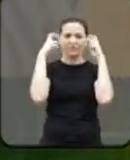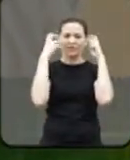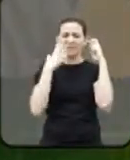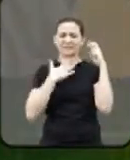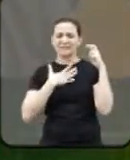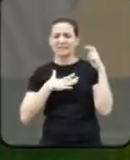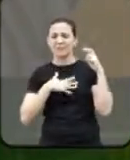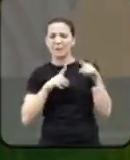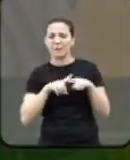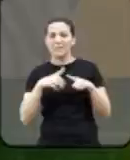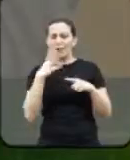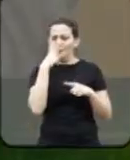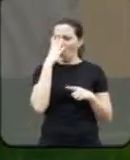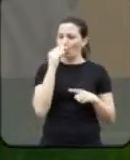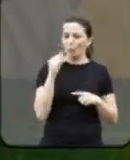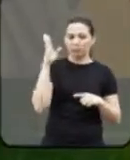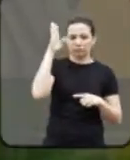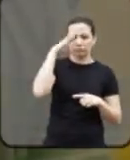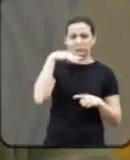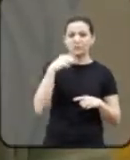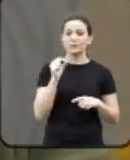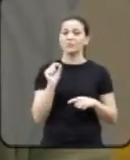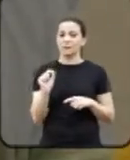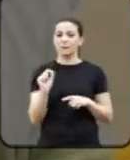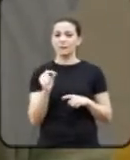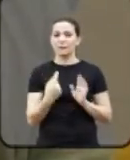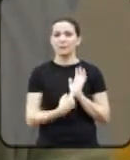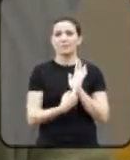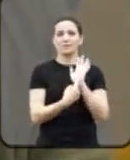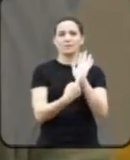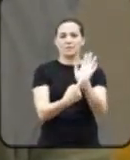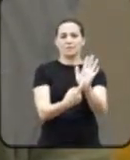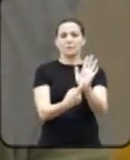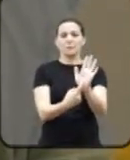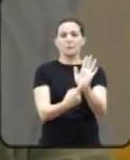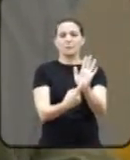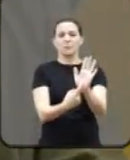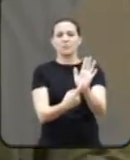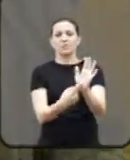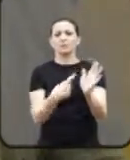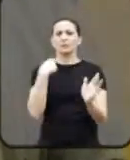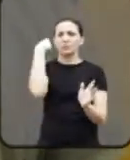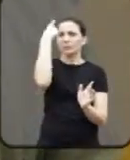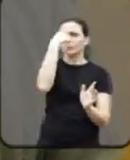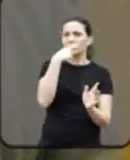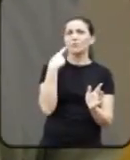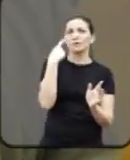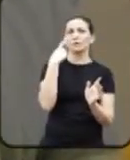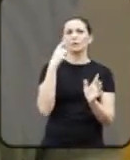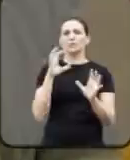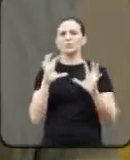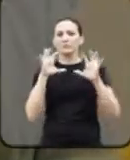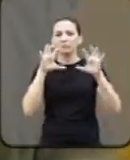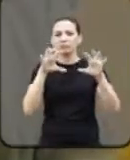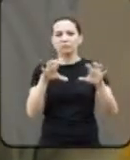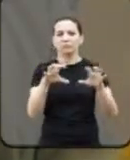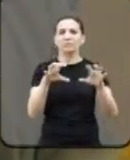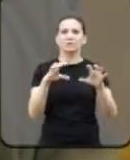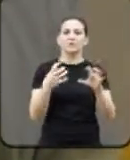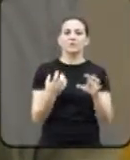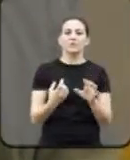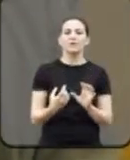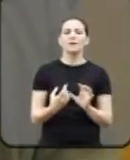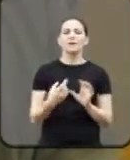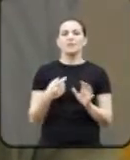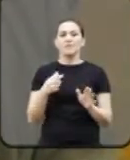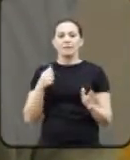um cordeirinho, mas é um lobo que está lá dentro e de vez em quando, né, tira a pele, mostra a cara e mostra os